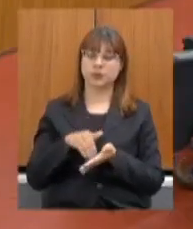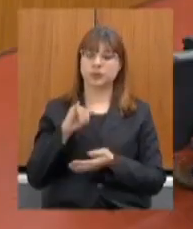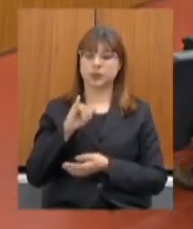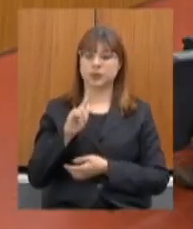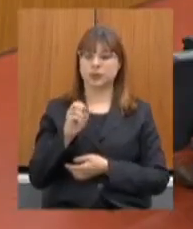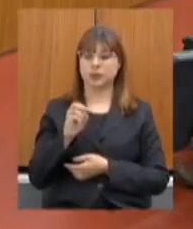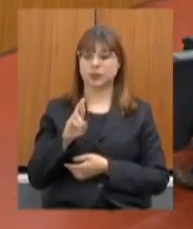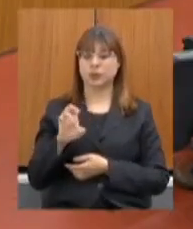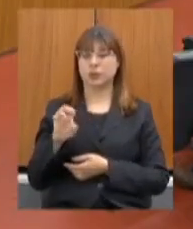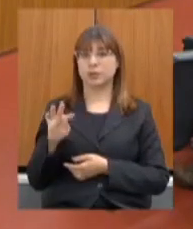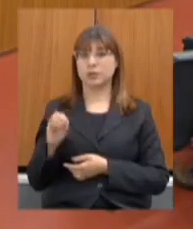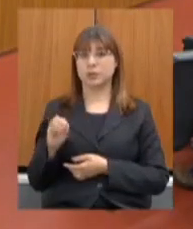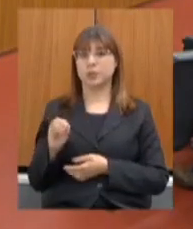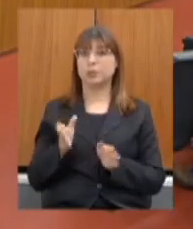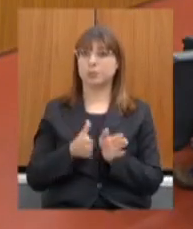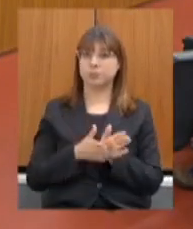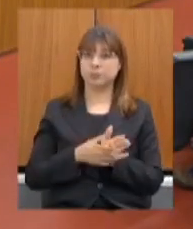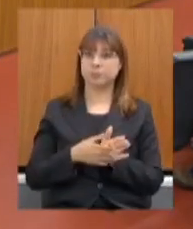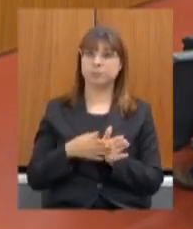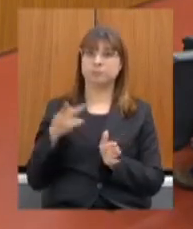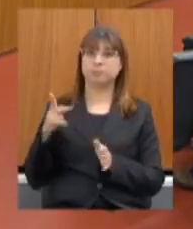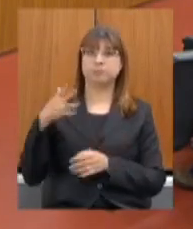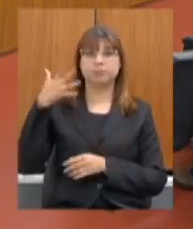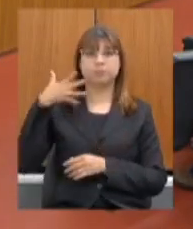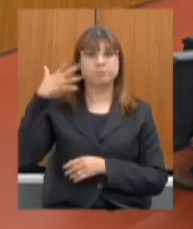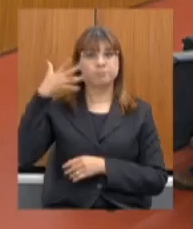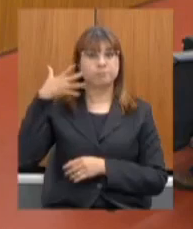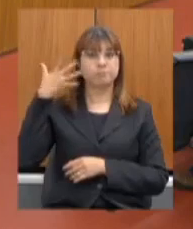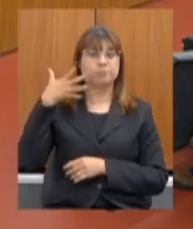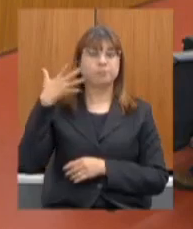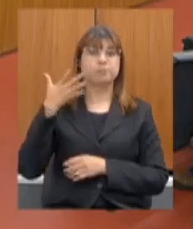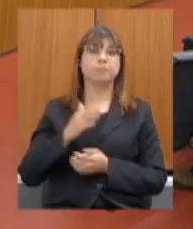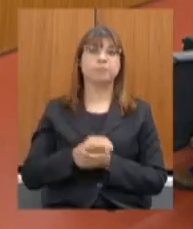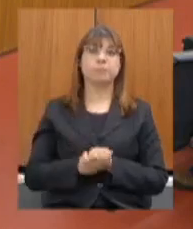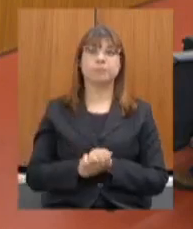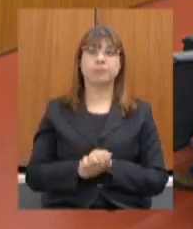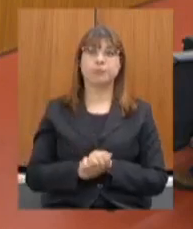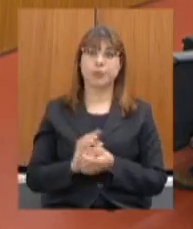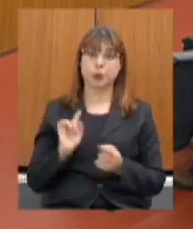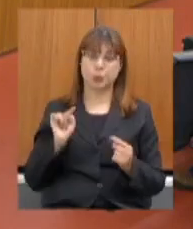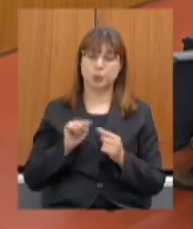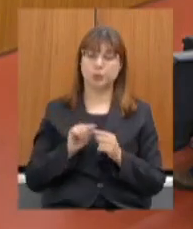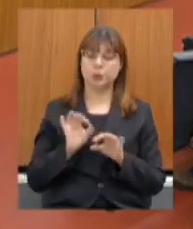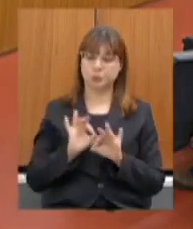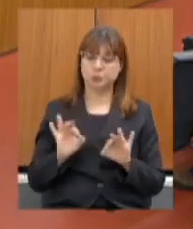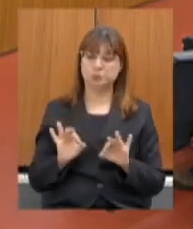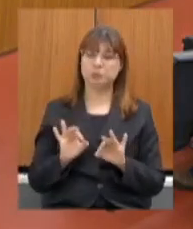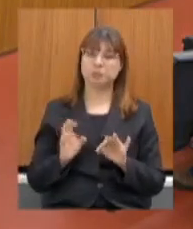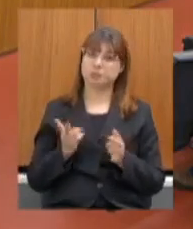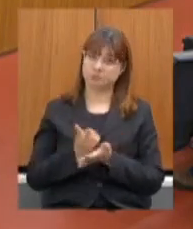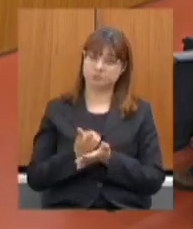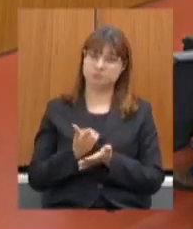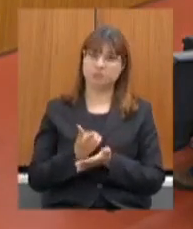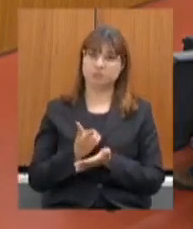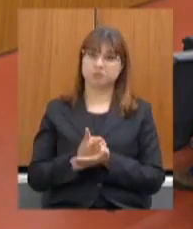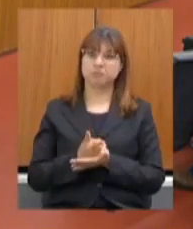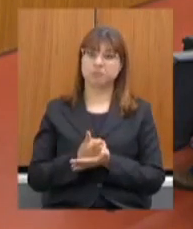parabenizo pela sua exposição aqui feita e de forma muito objetiva, secretário, como é sempre